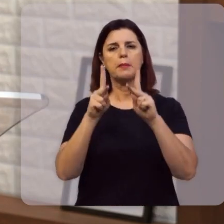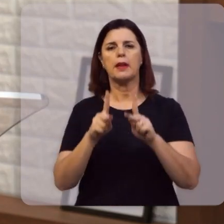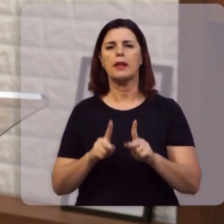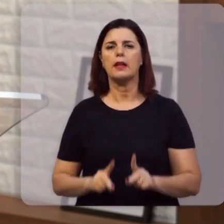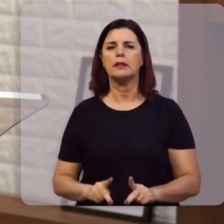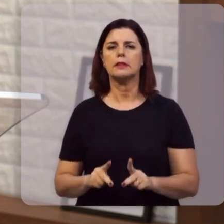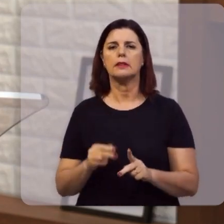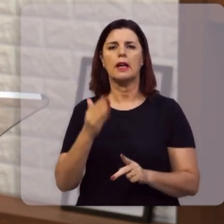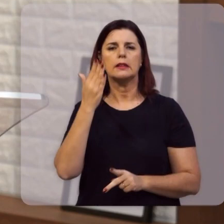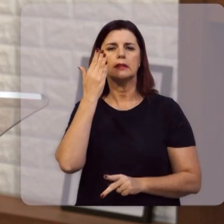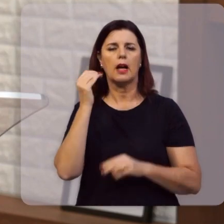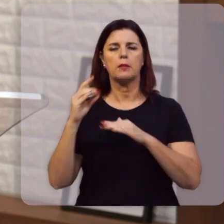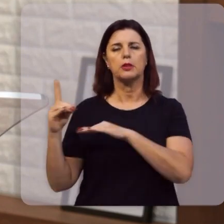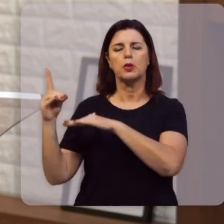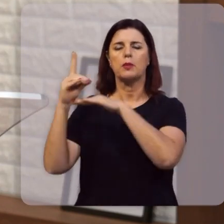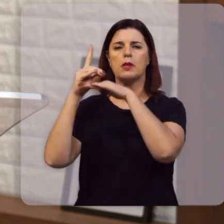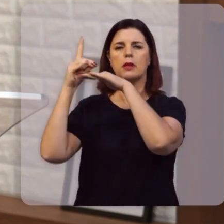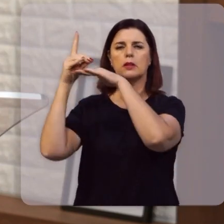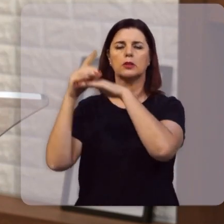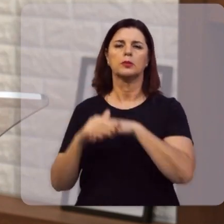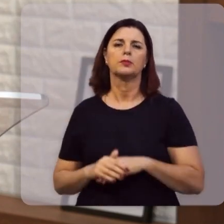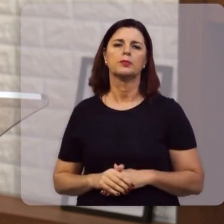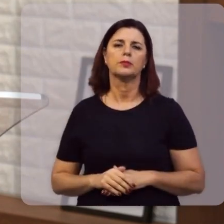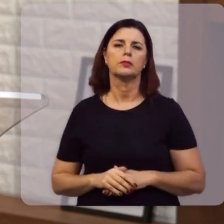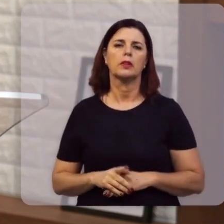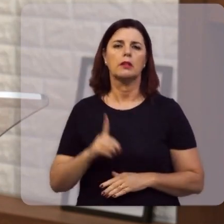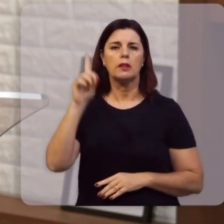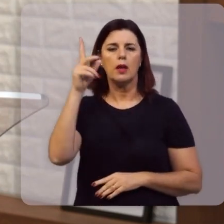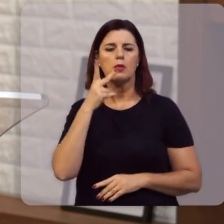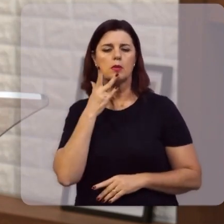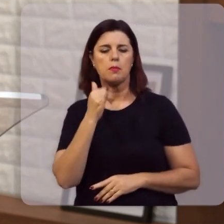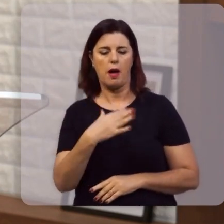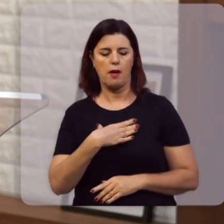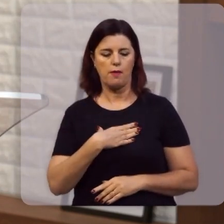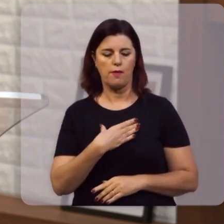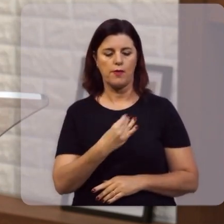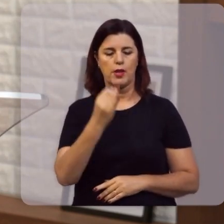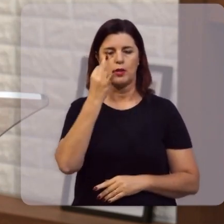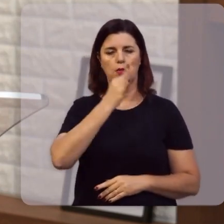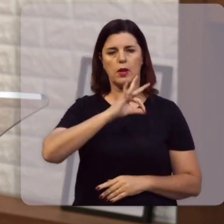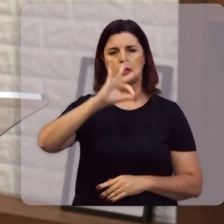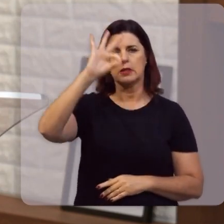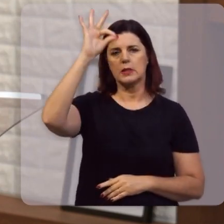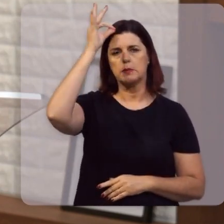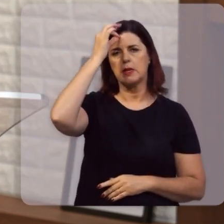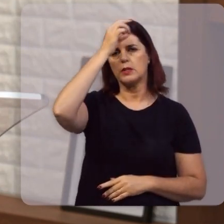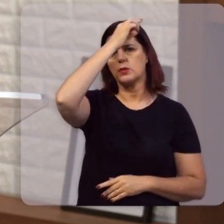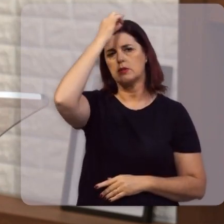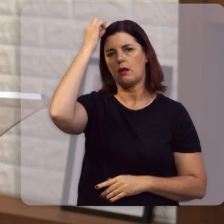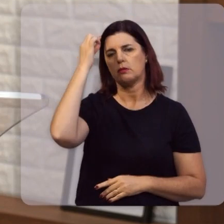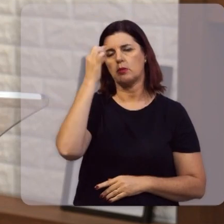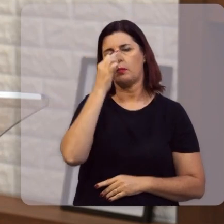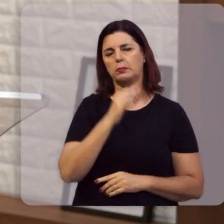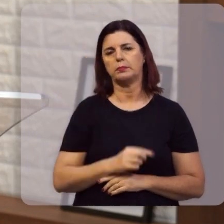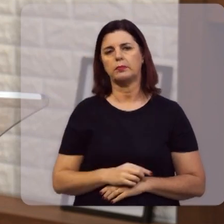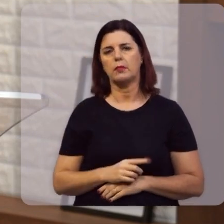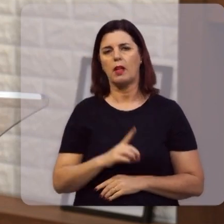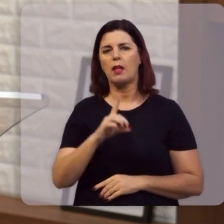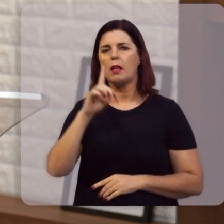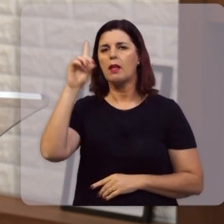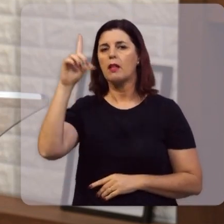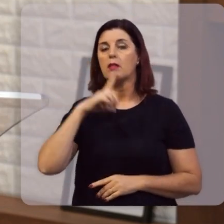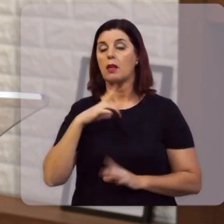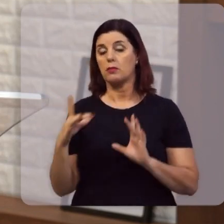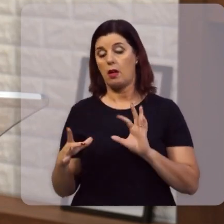onisciente, transcendente e soberano, o Deus Pai, o Deus Filho, o Deus Espírito Santo é o Deus